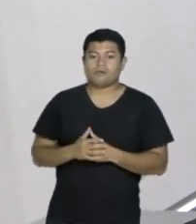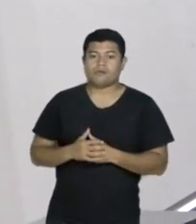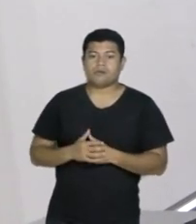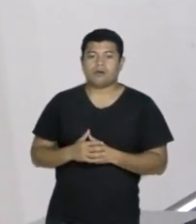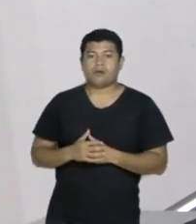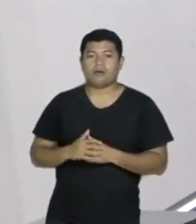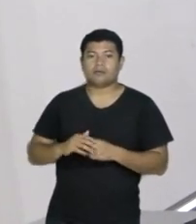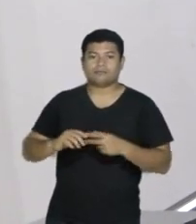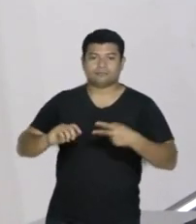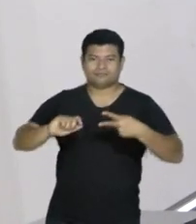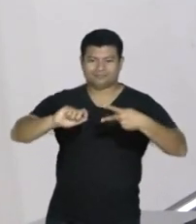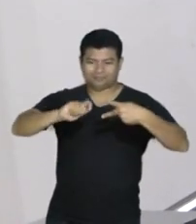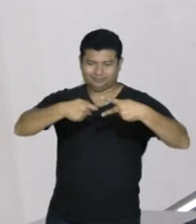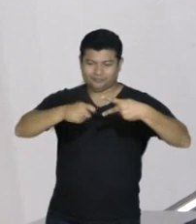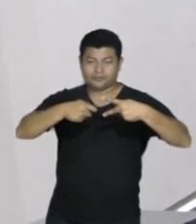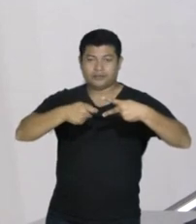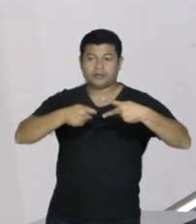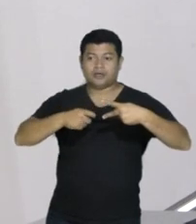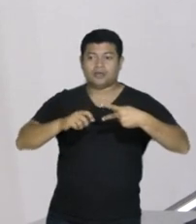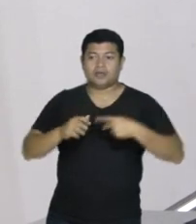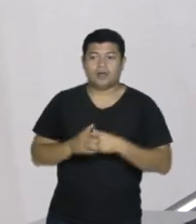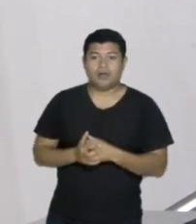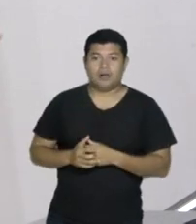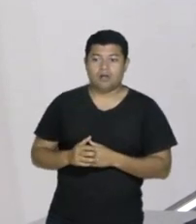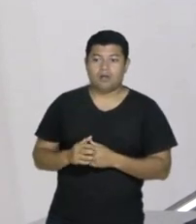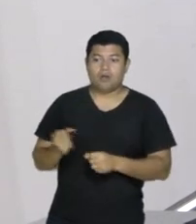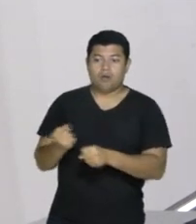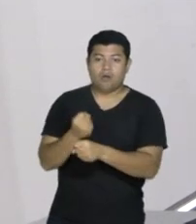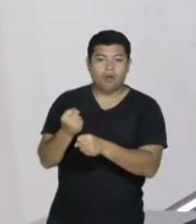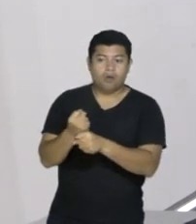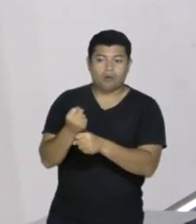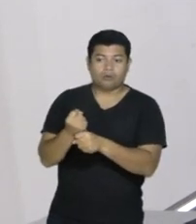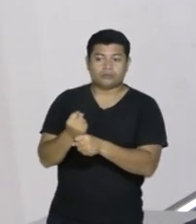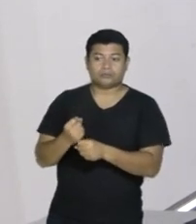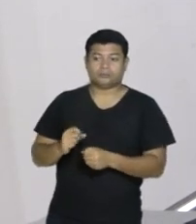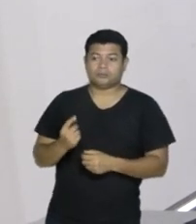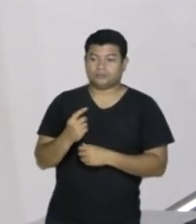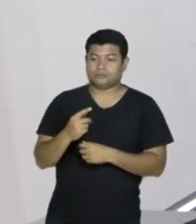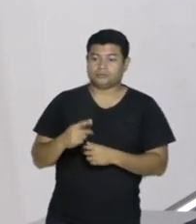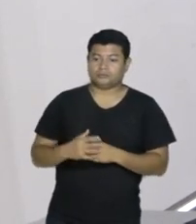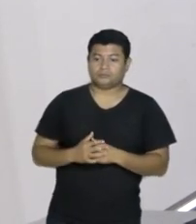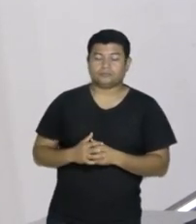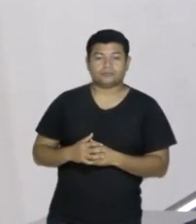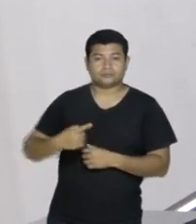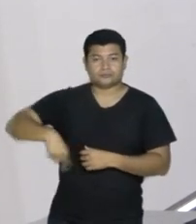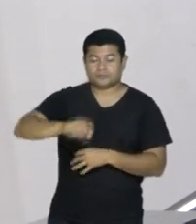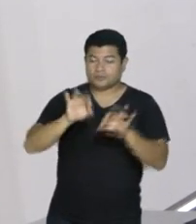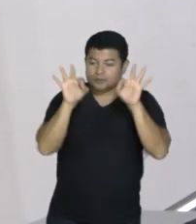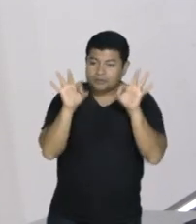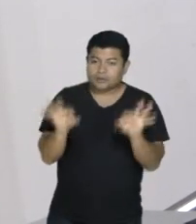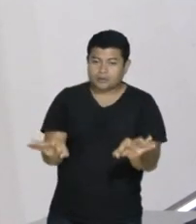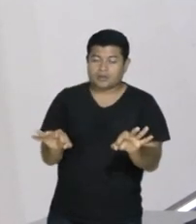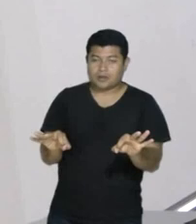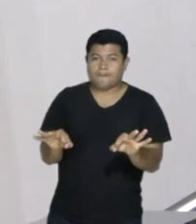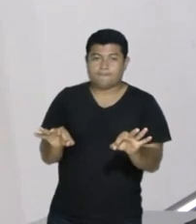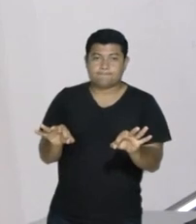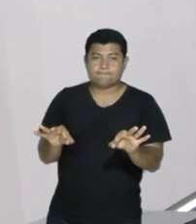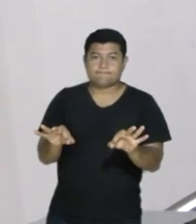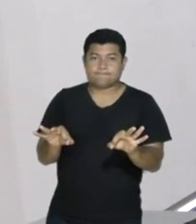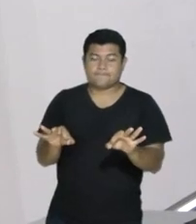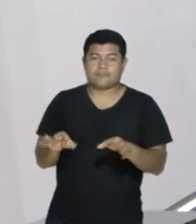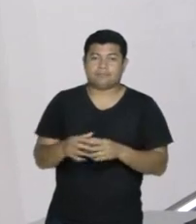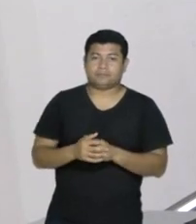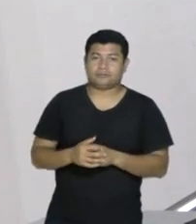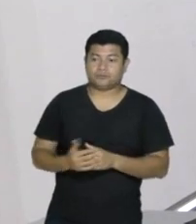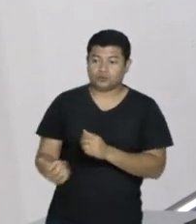a obra um plano meu mas precisa sair do papel que não saiu muitos deles mas eu tenho certeza que com a ajuda dos secretário